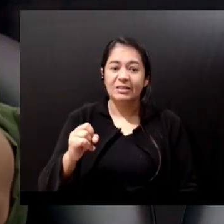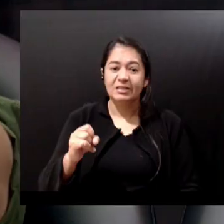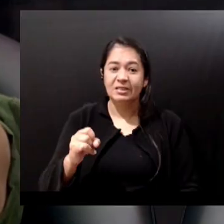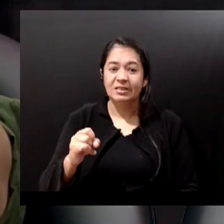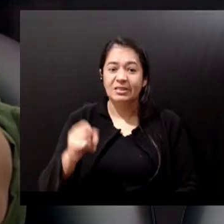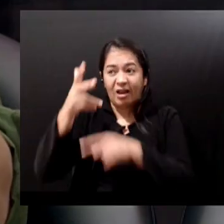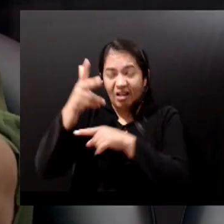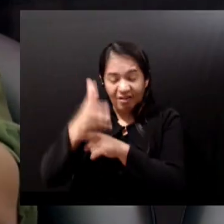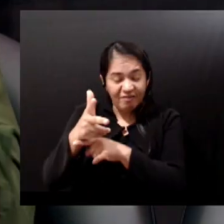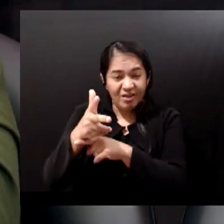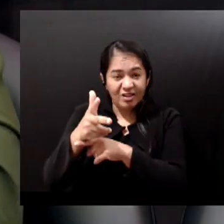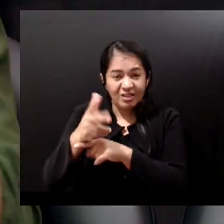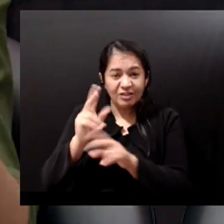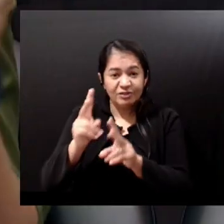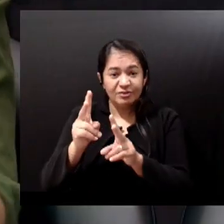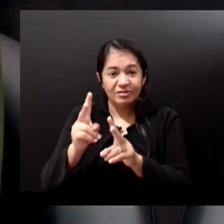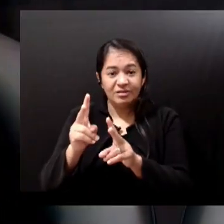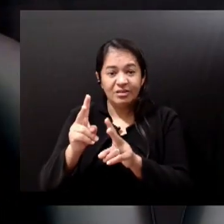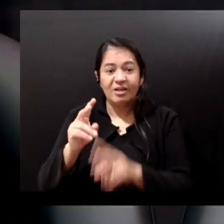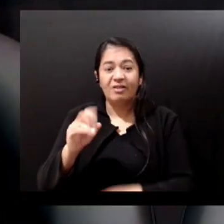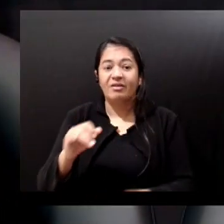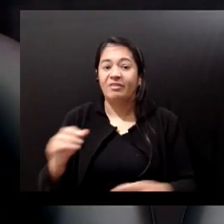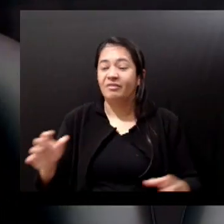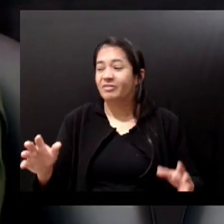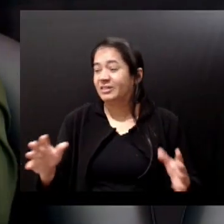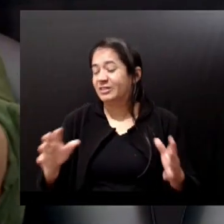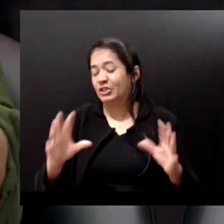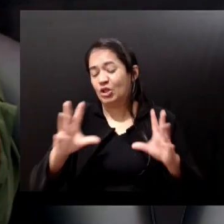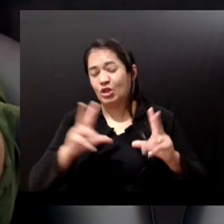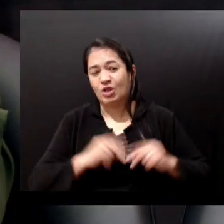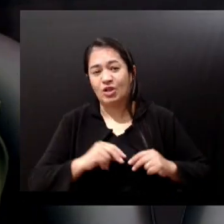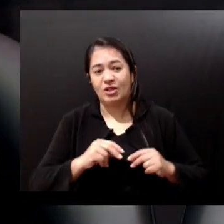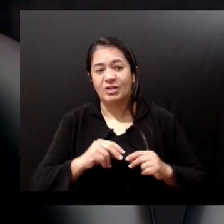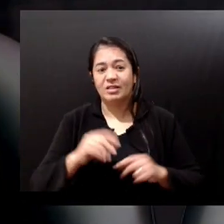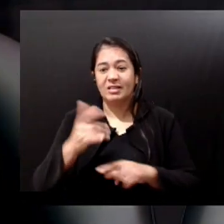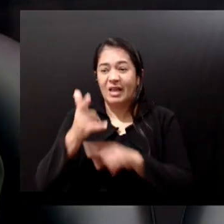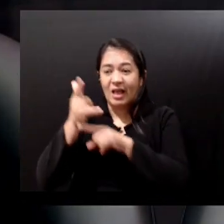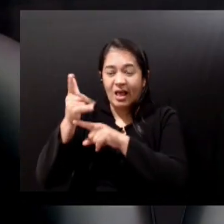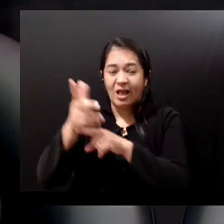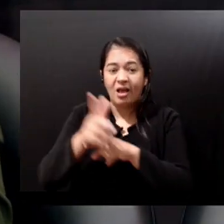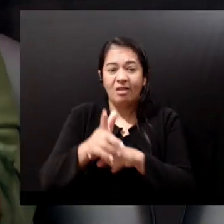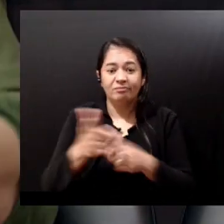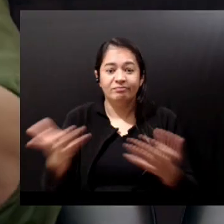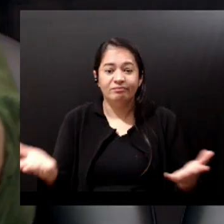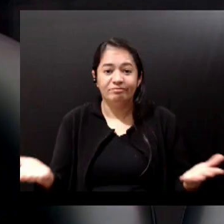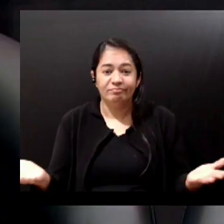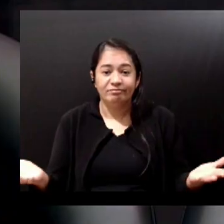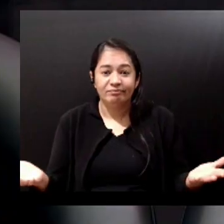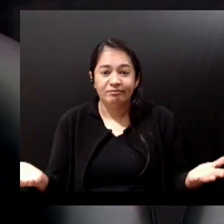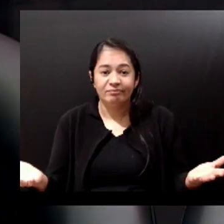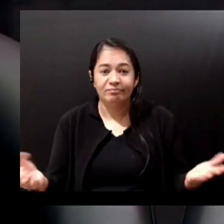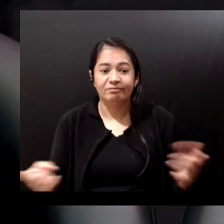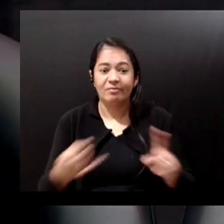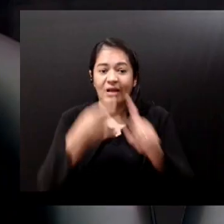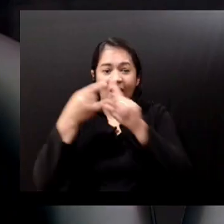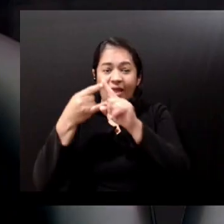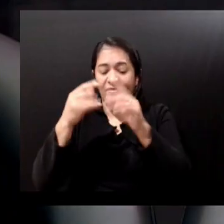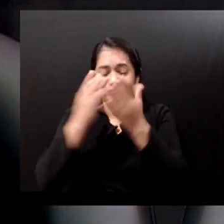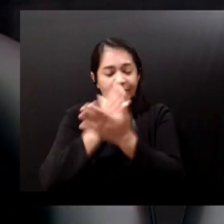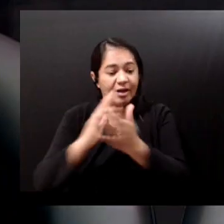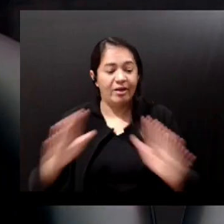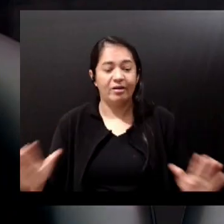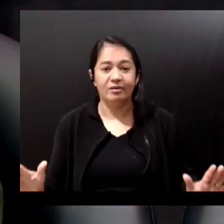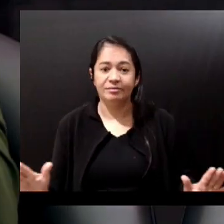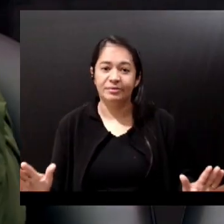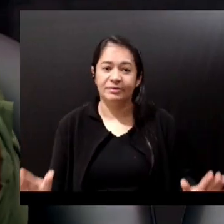ser monetizado esse negócio, vai acabar com a sua live, se for o caso. Uhum. Então, assim, é até um tanto heterodoxo pensar nessa